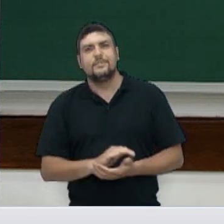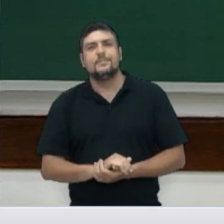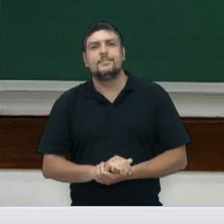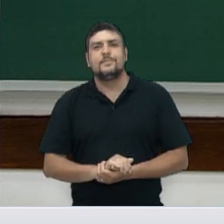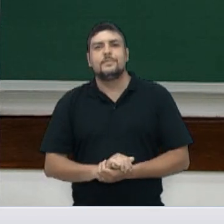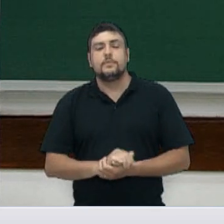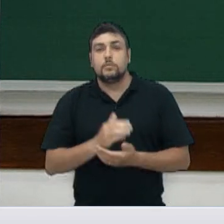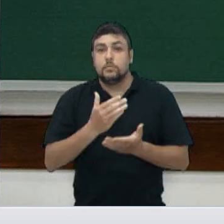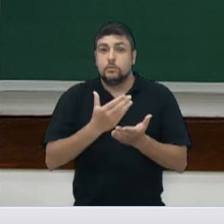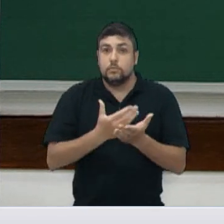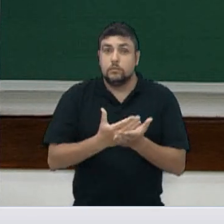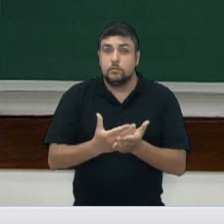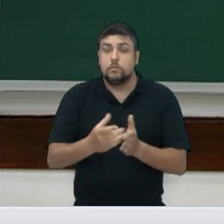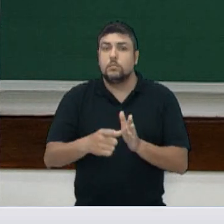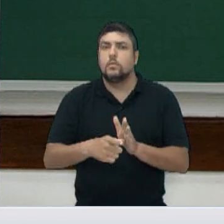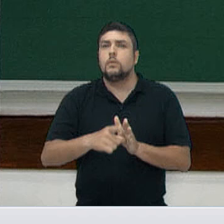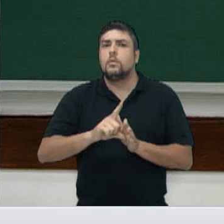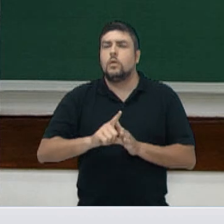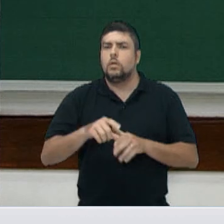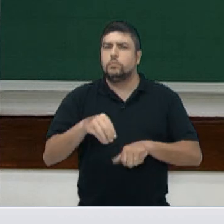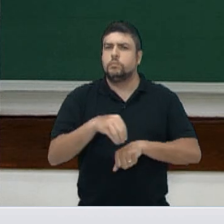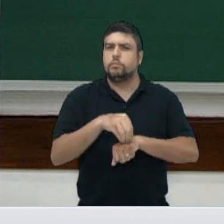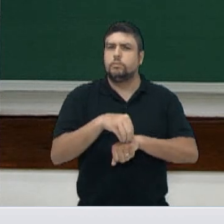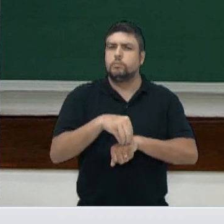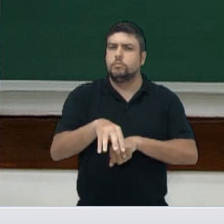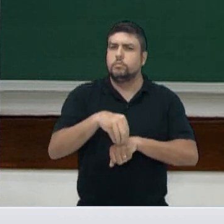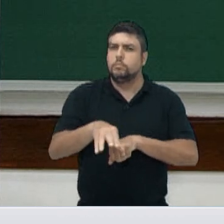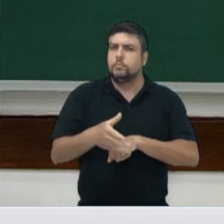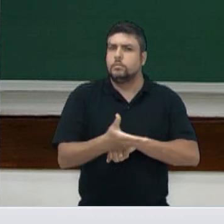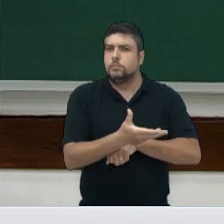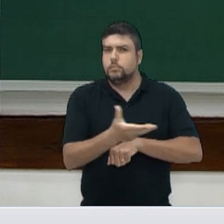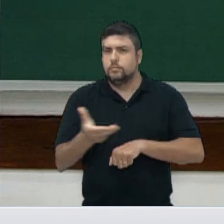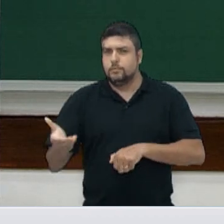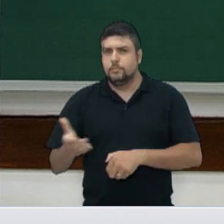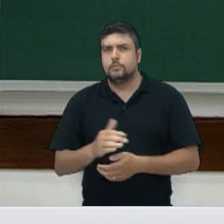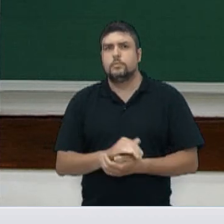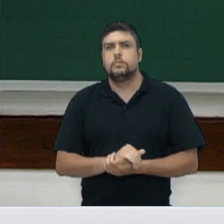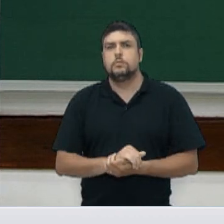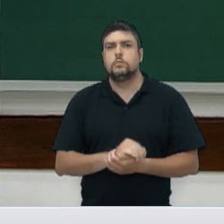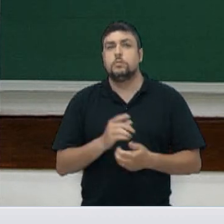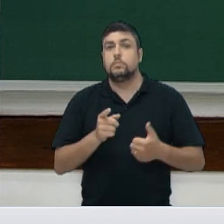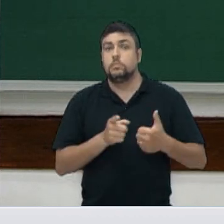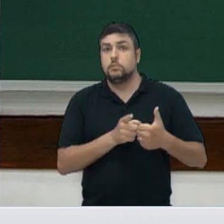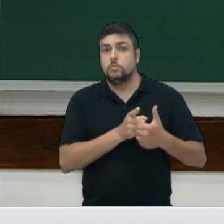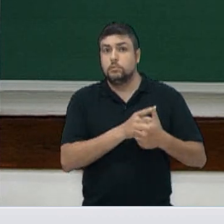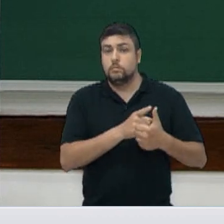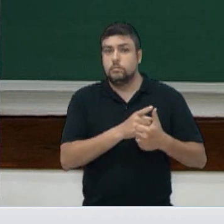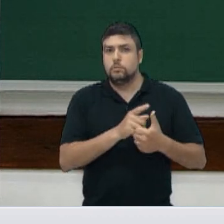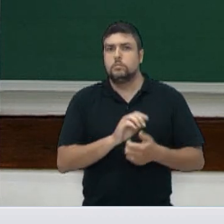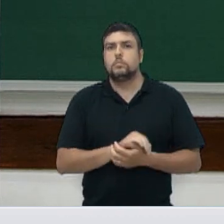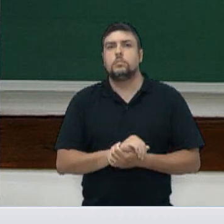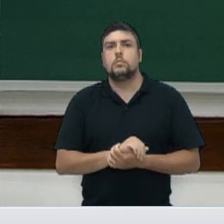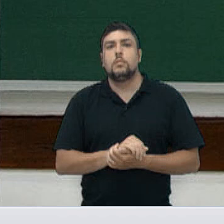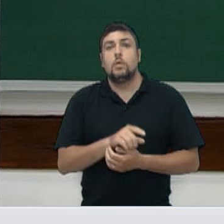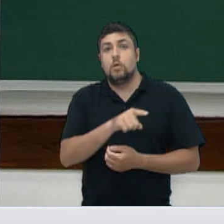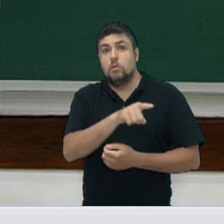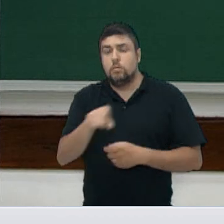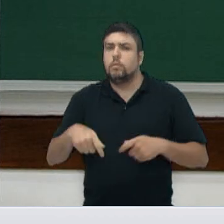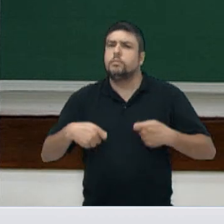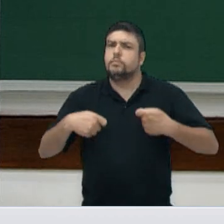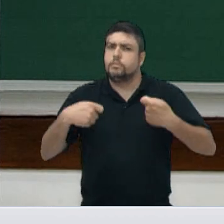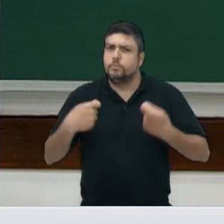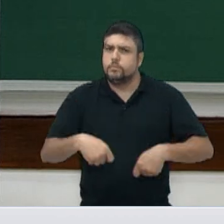de começarmos, eu tenho alguns recadinhos para vocês. Primeiro, vocês têm que ir lá e fazer